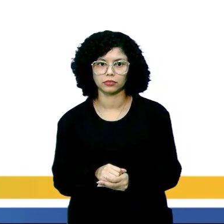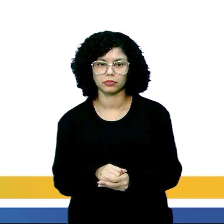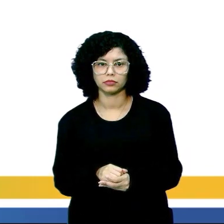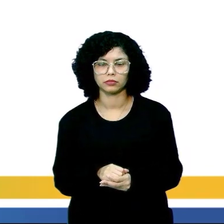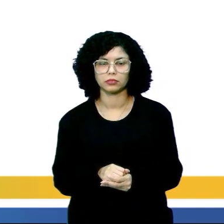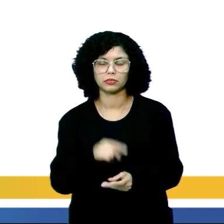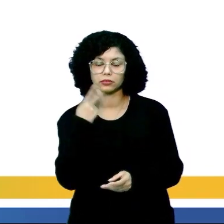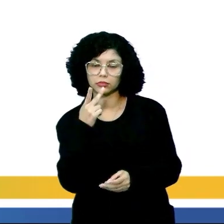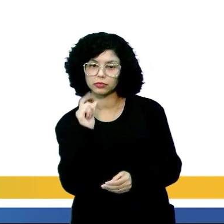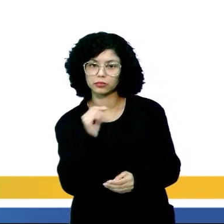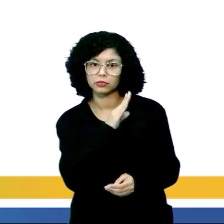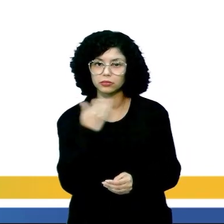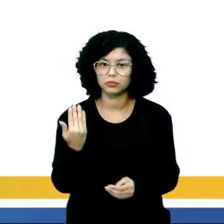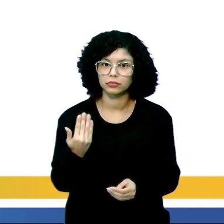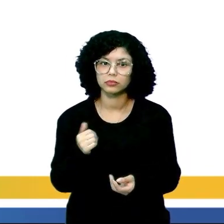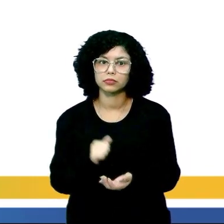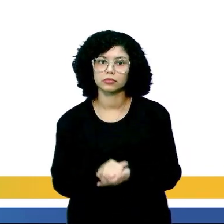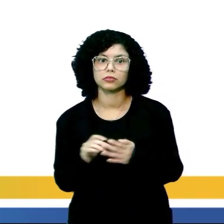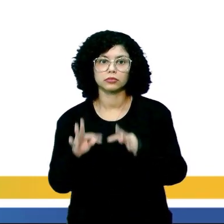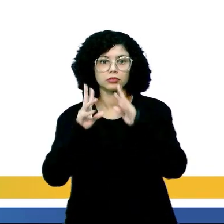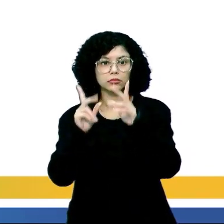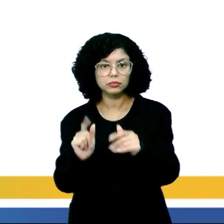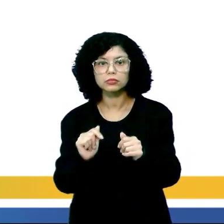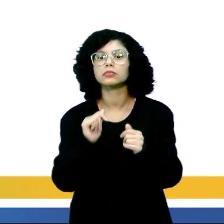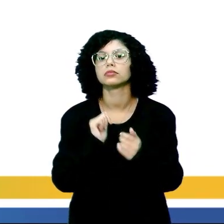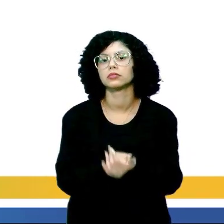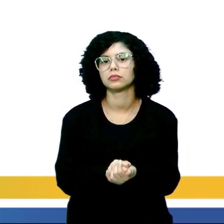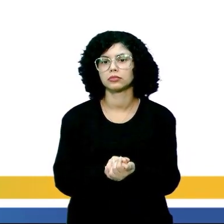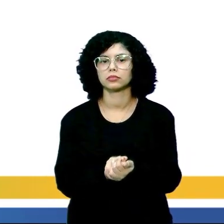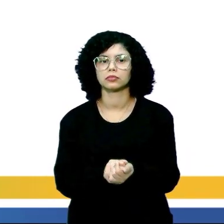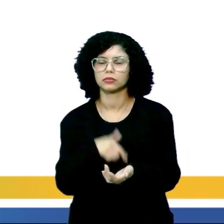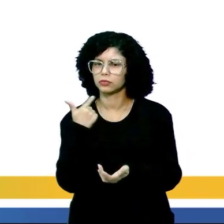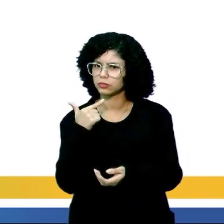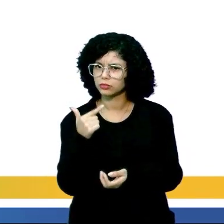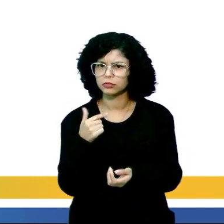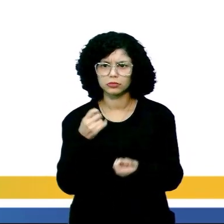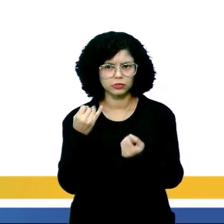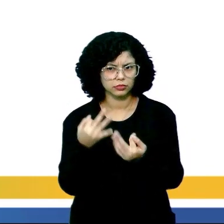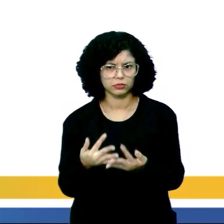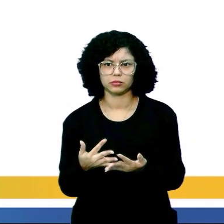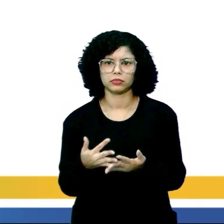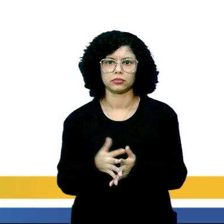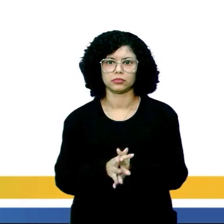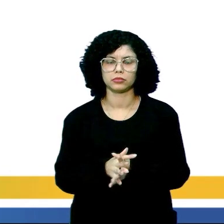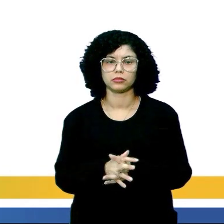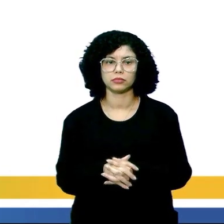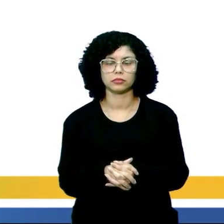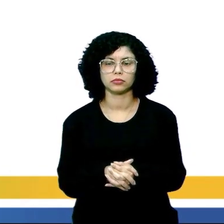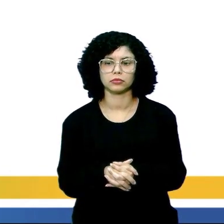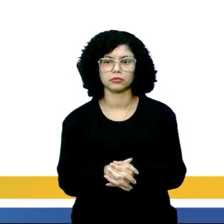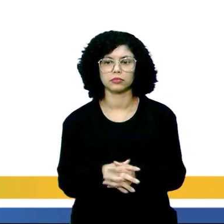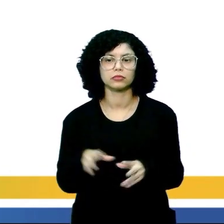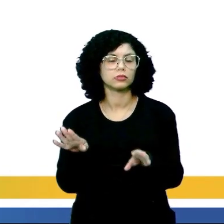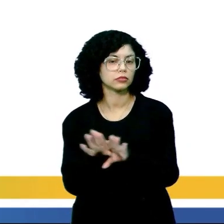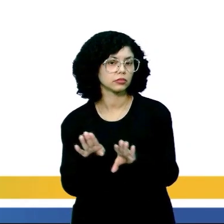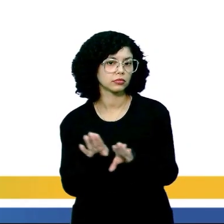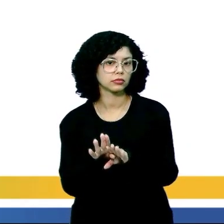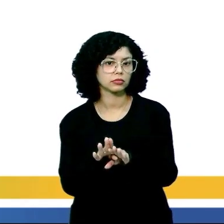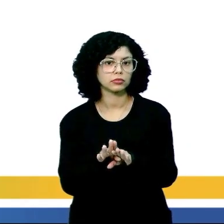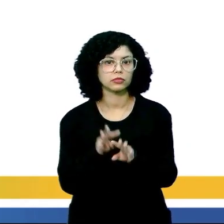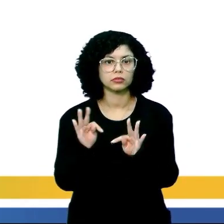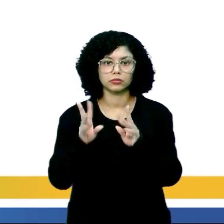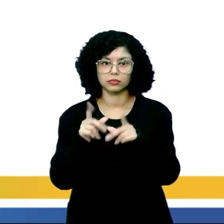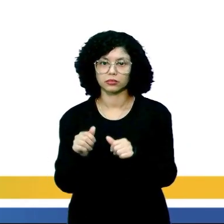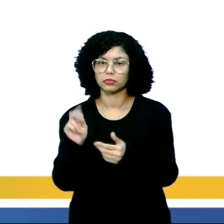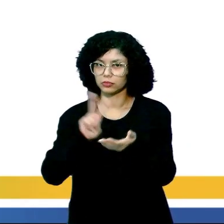aqui, ó, que ele fala a morte de Jimmy, ó, e todas as mortes são injustificáveis. Então, observe, né, que é